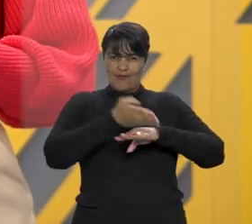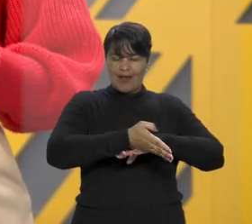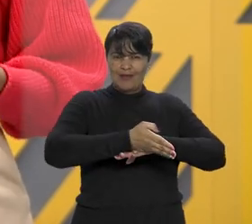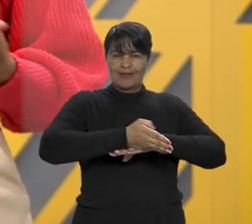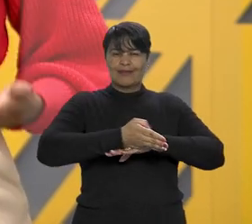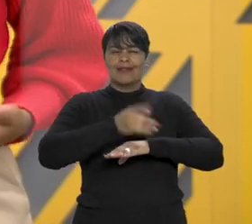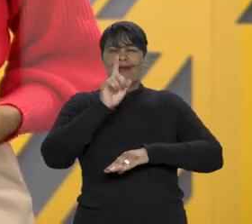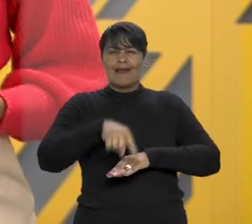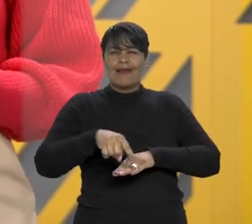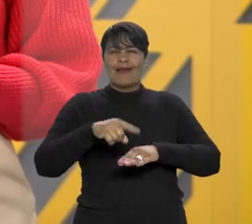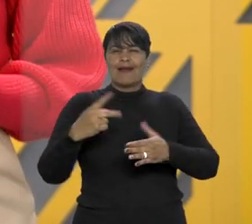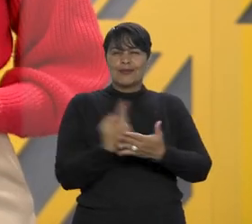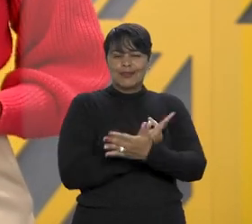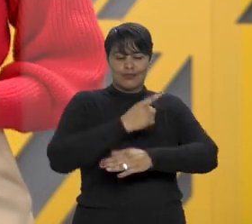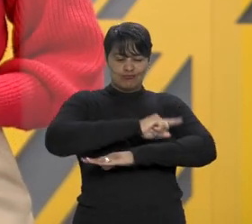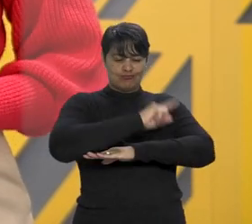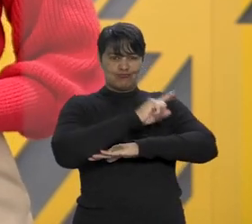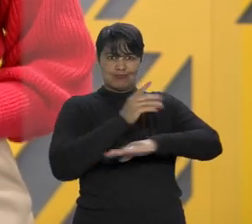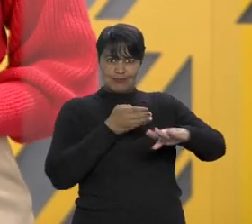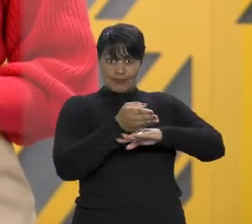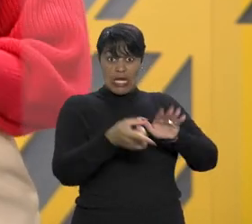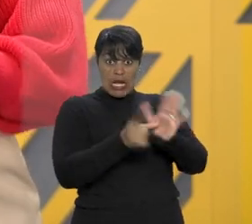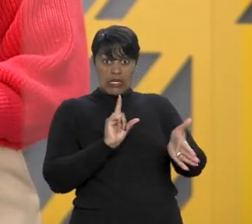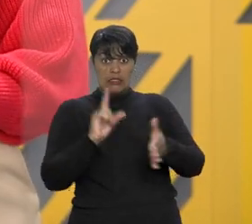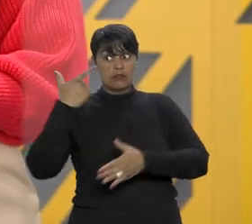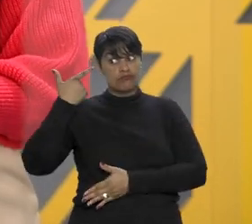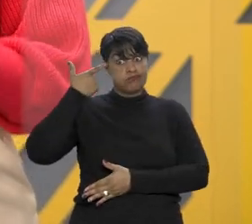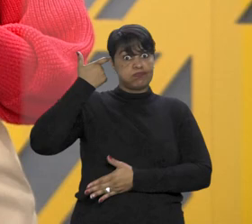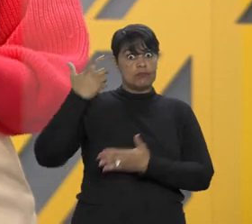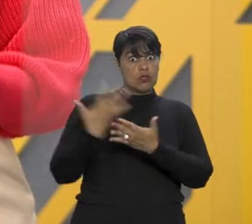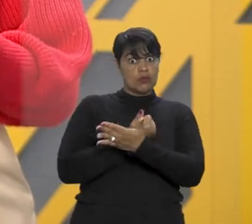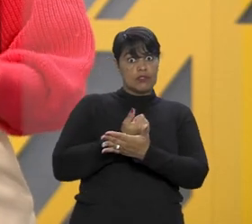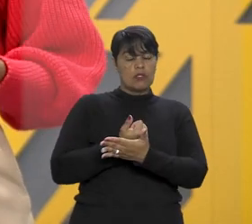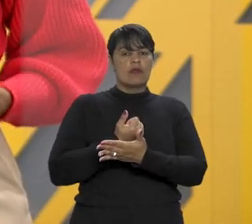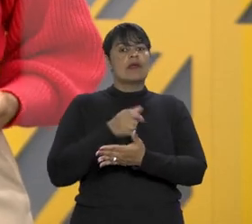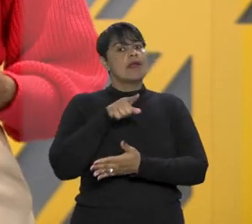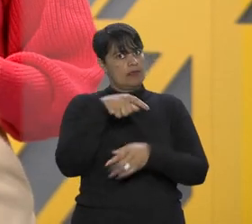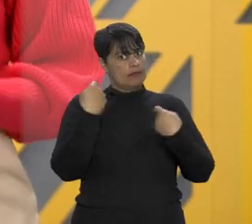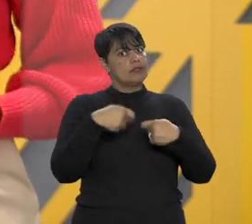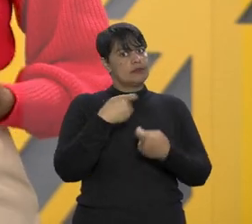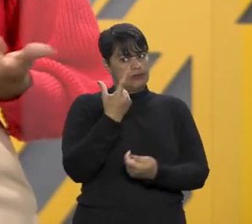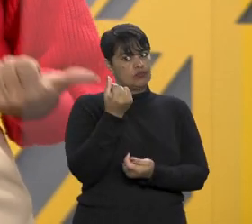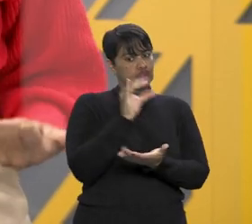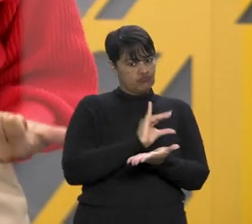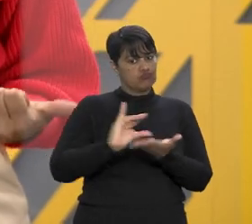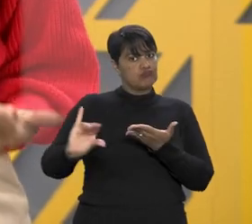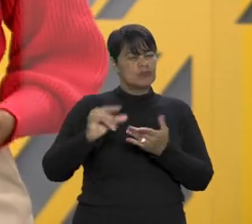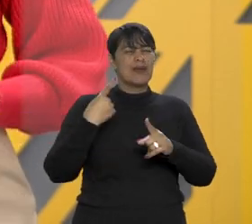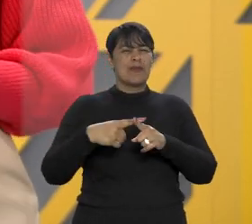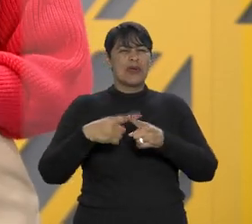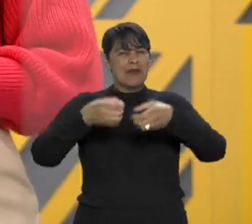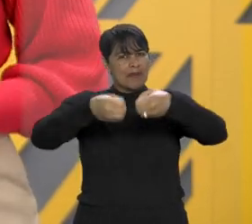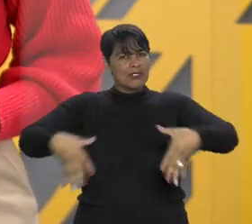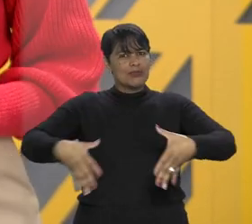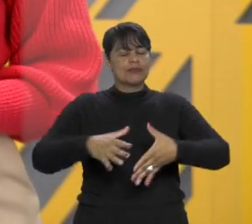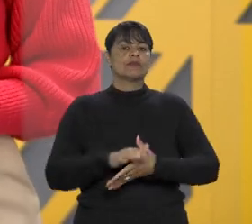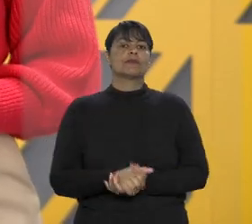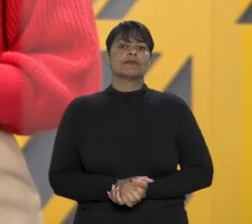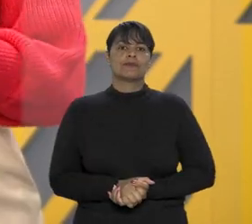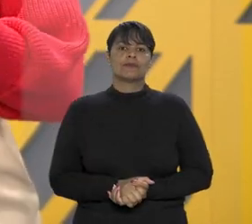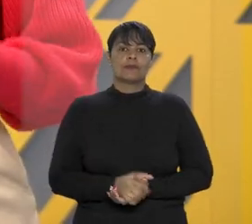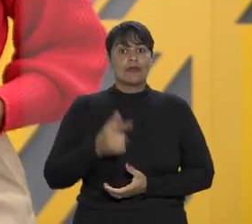armada antes de cruzar a cancela do estacionamento de um shopping deve ser indenizado por danos morais e